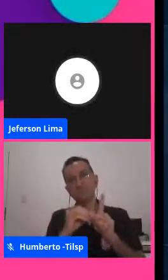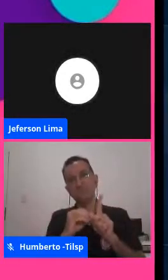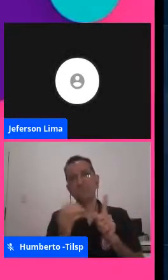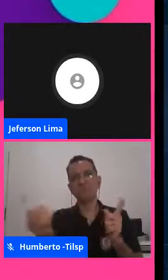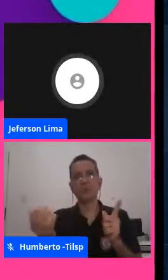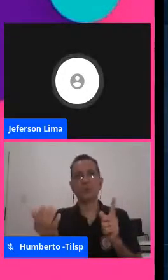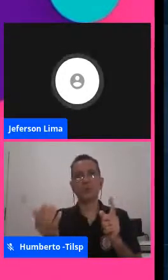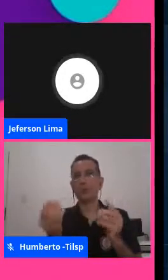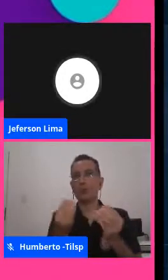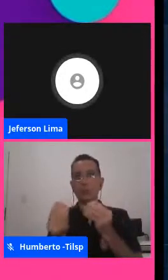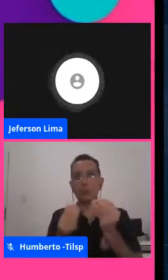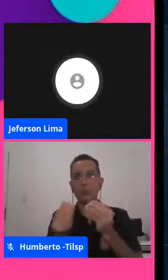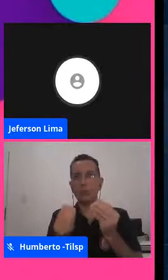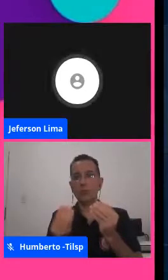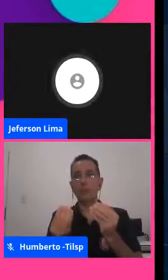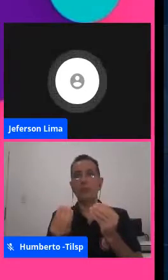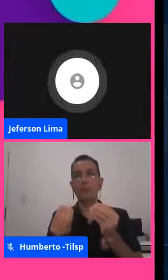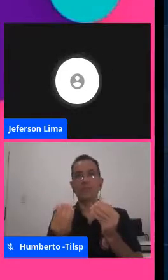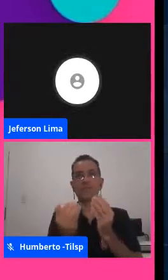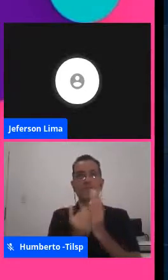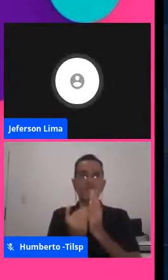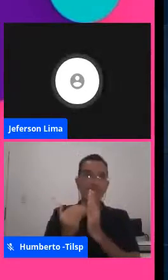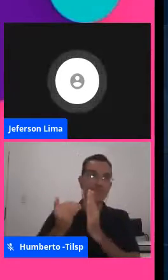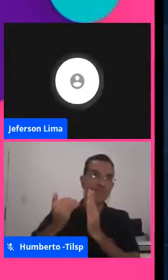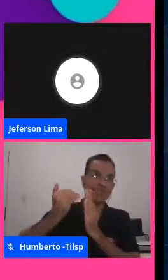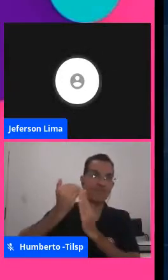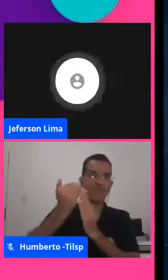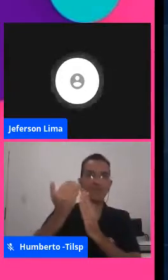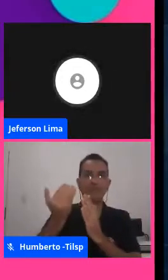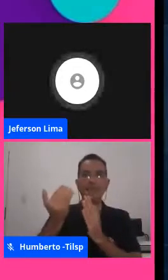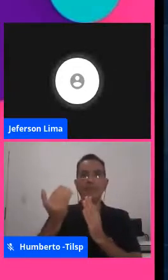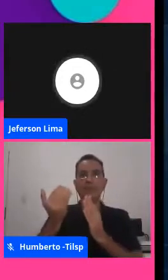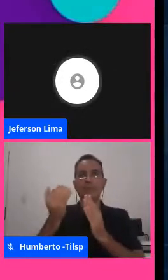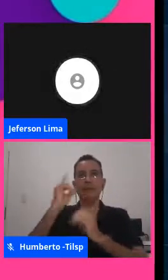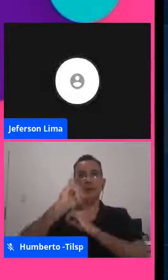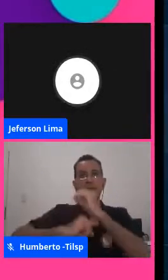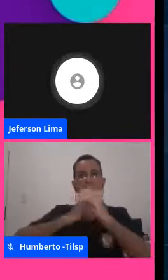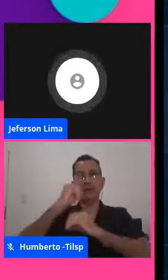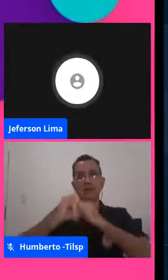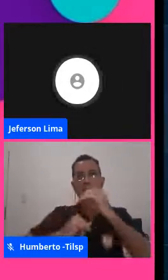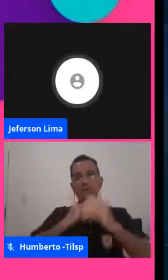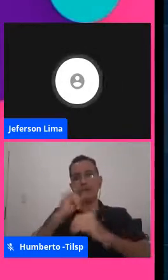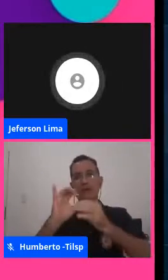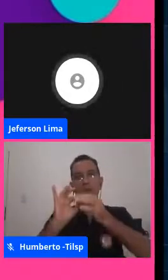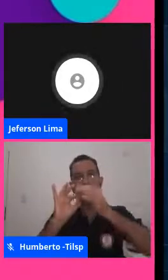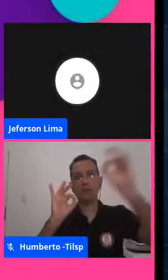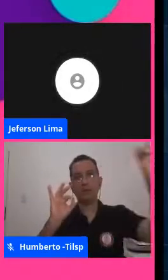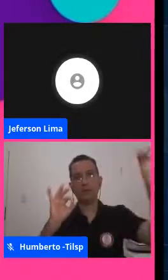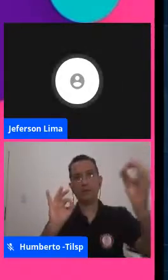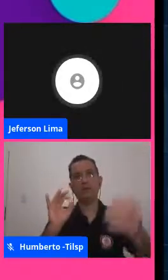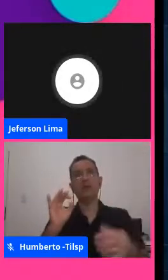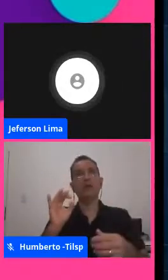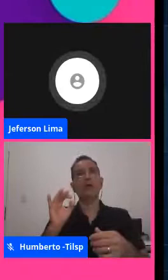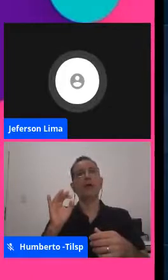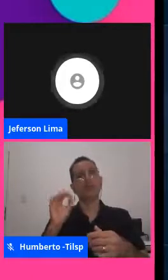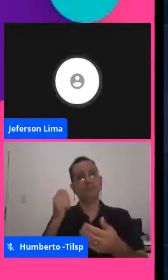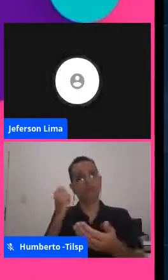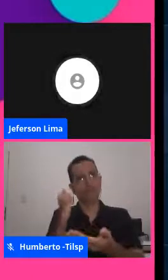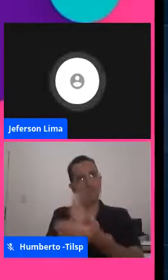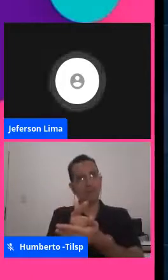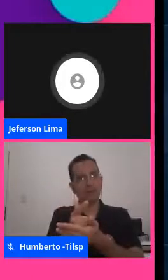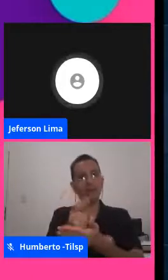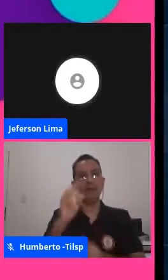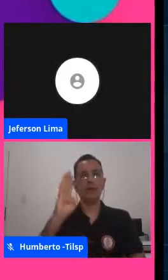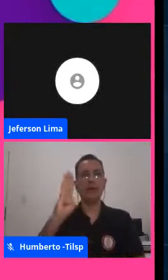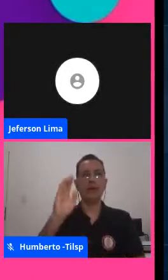Functions, você precisa instanciar o plano Blaze, que é aquele plano de pagamento por utilização. Se você não utilizar,